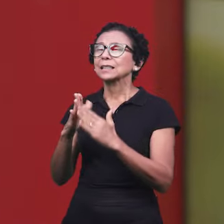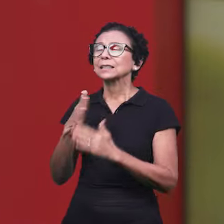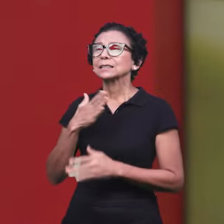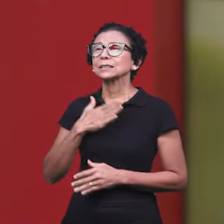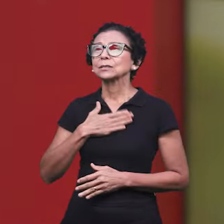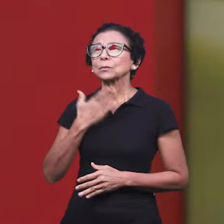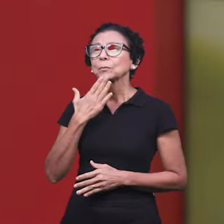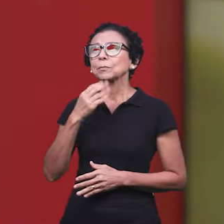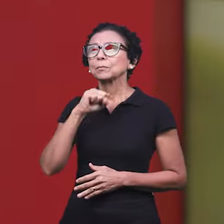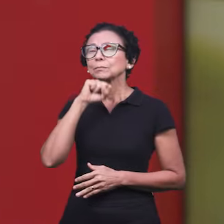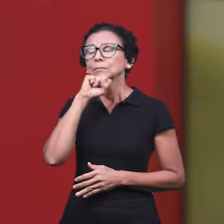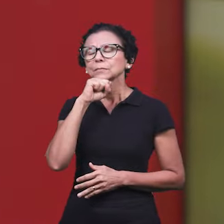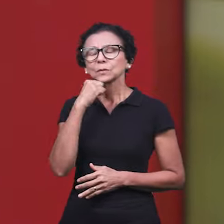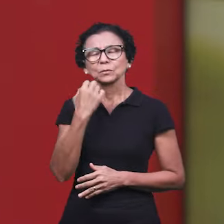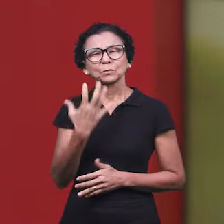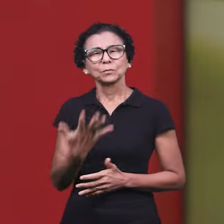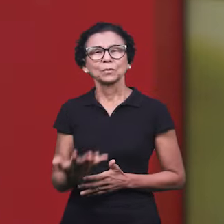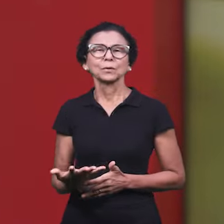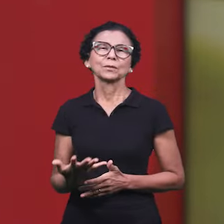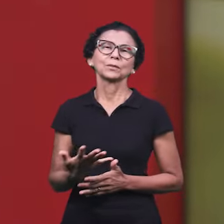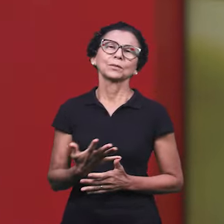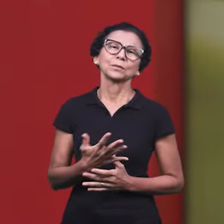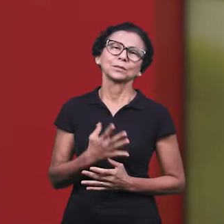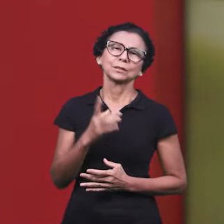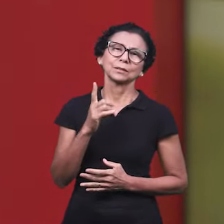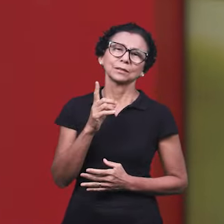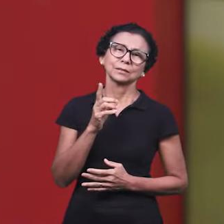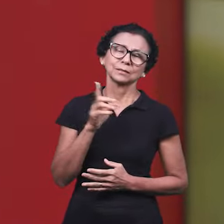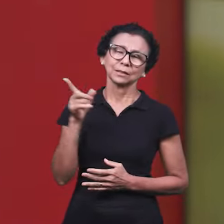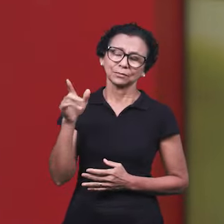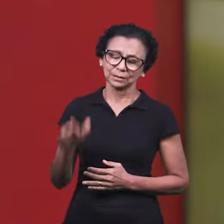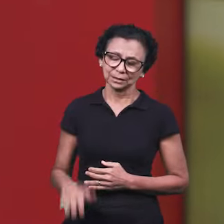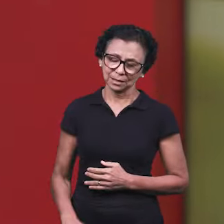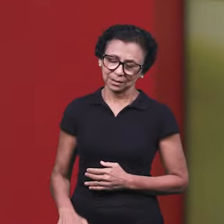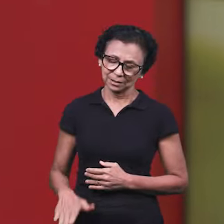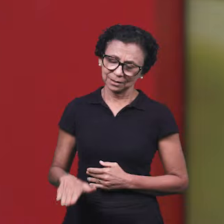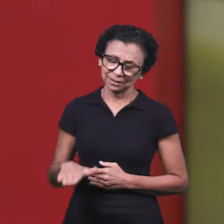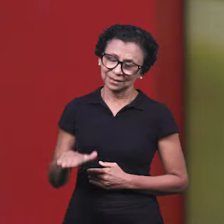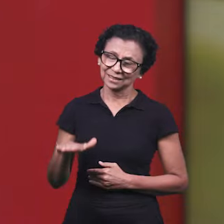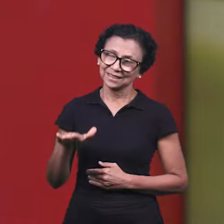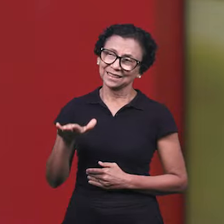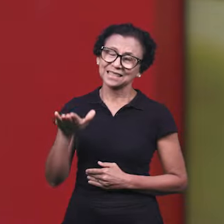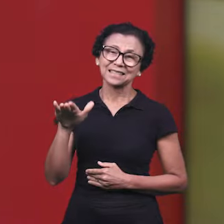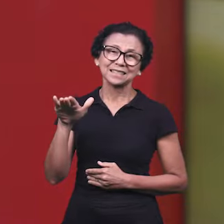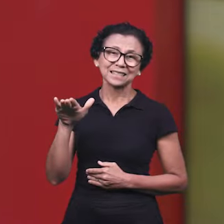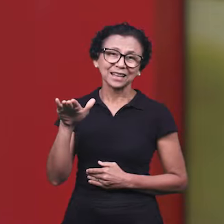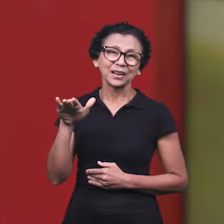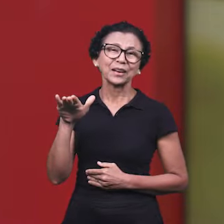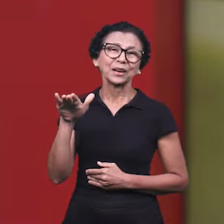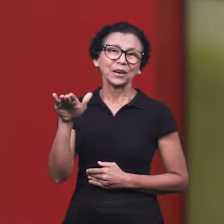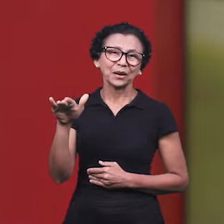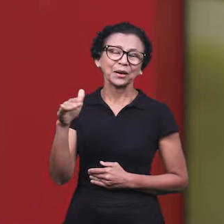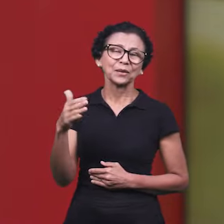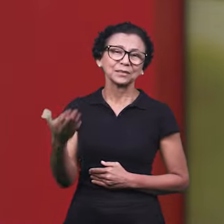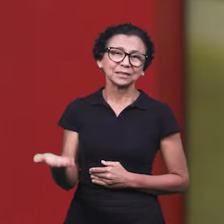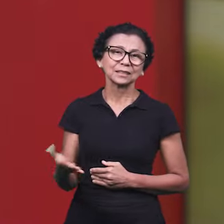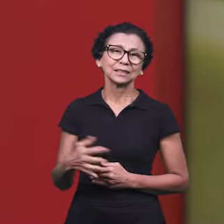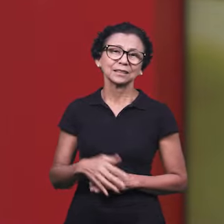você foi criado gerado aonde foi formado a sua educação